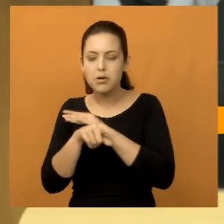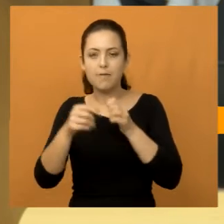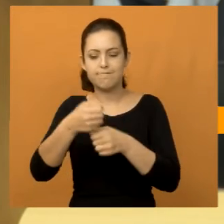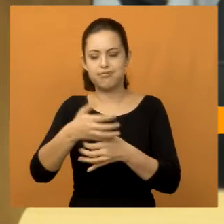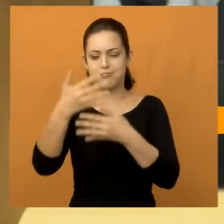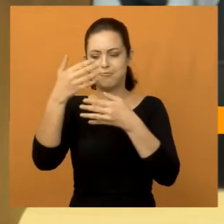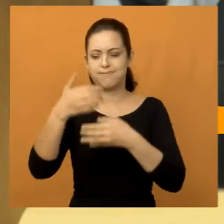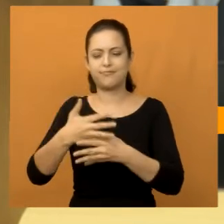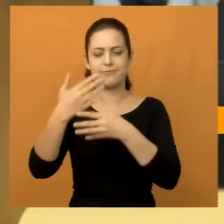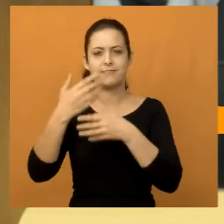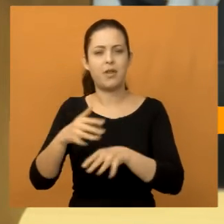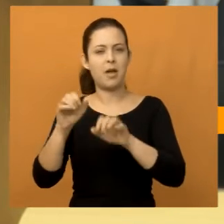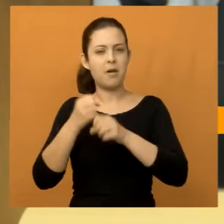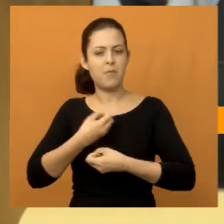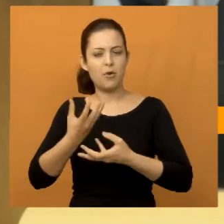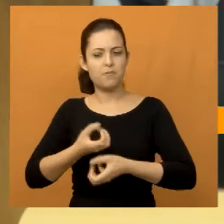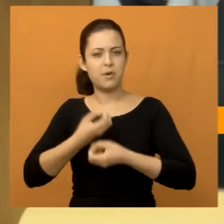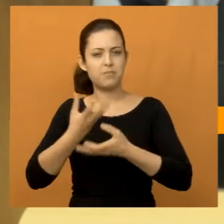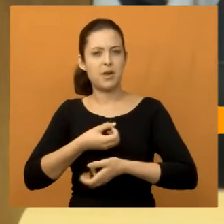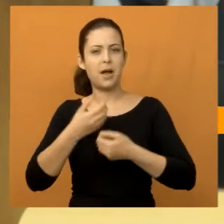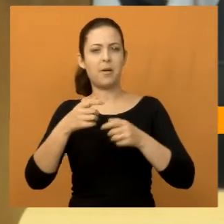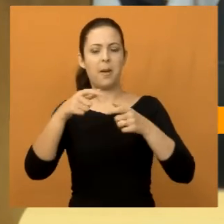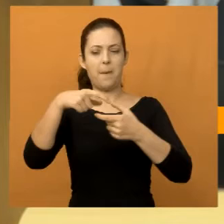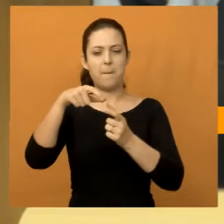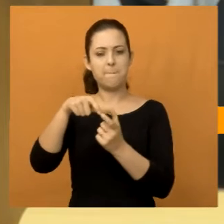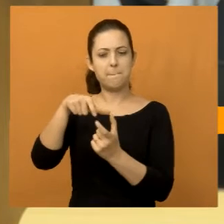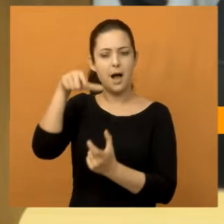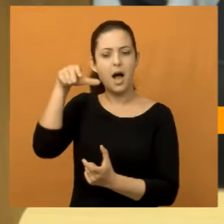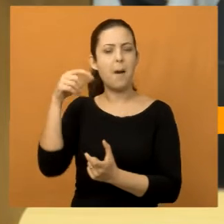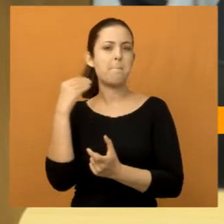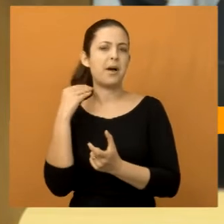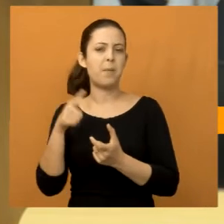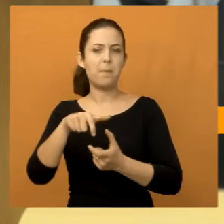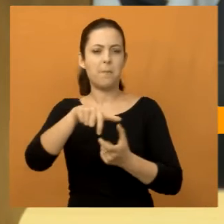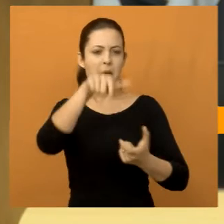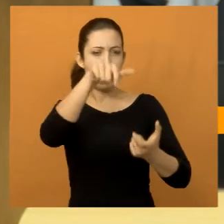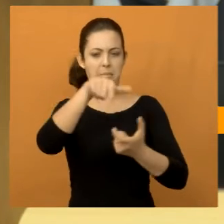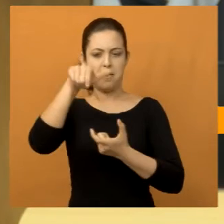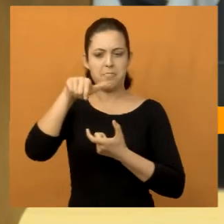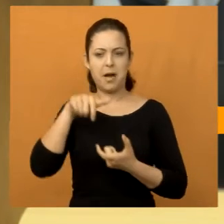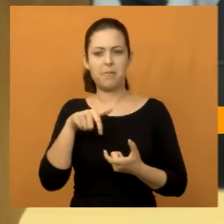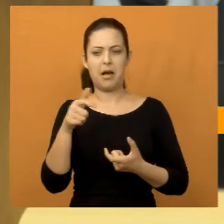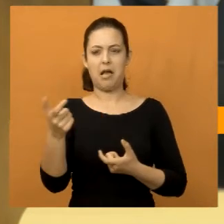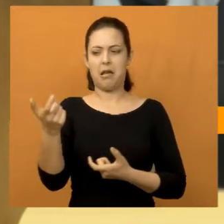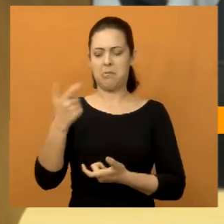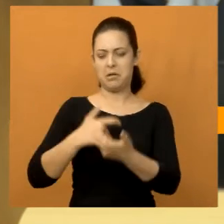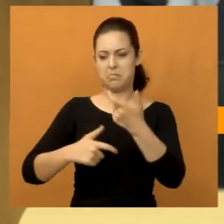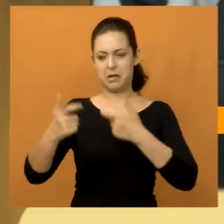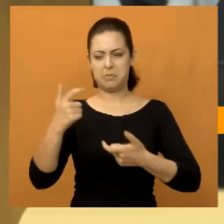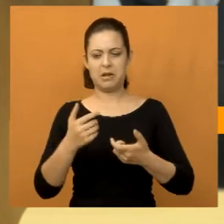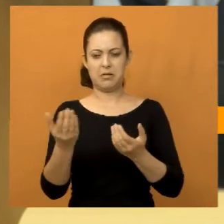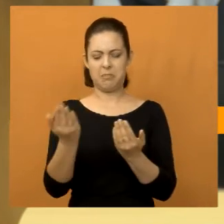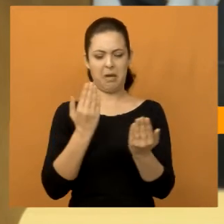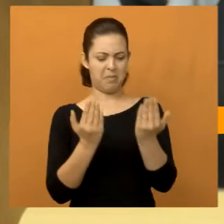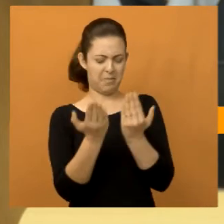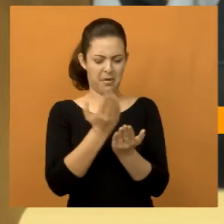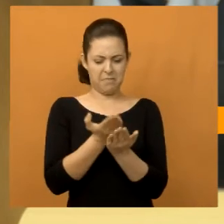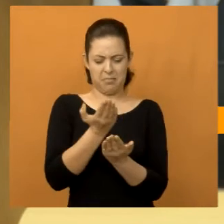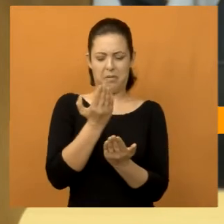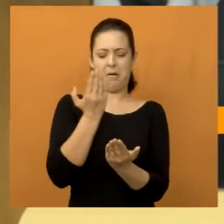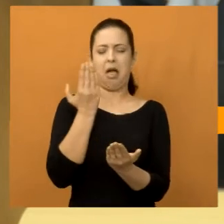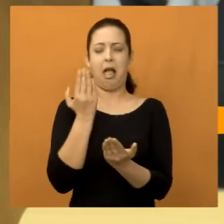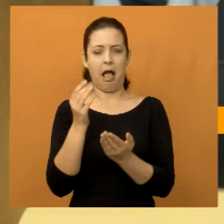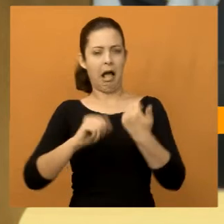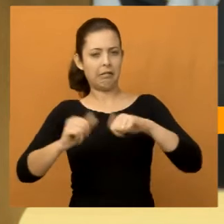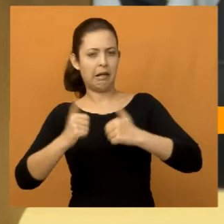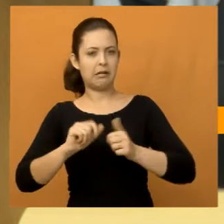Foram muitas informações, extratos bancários de várias contas chegando, e deu muito trabalho para a gente analisar todos esses dados,